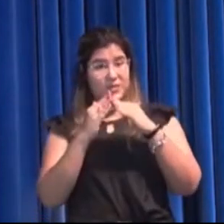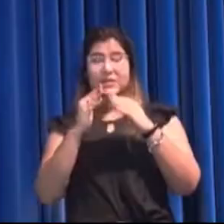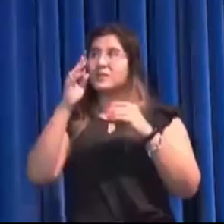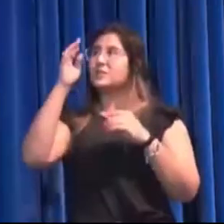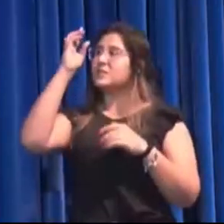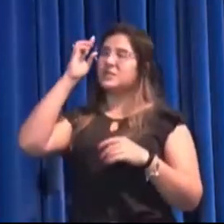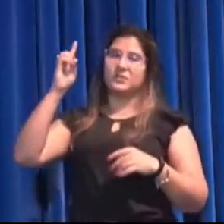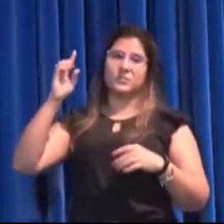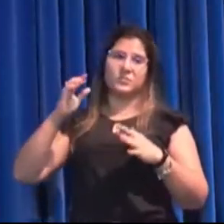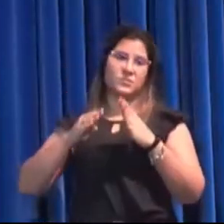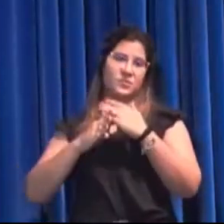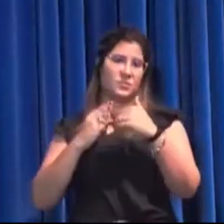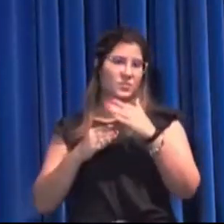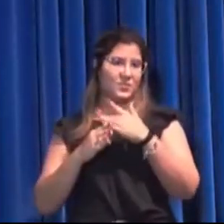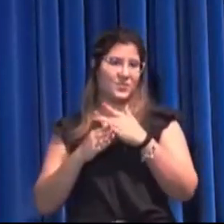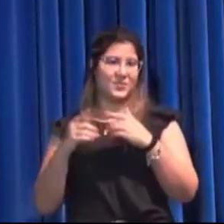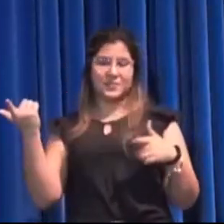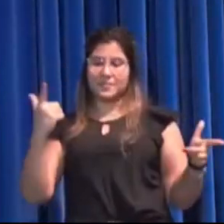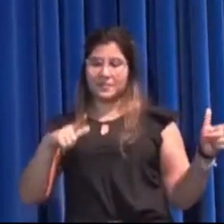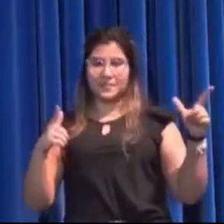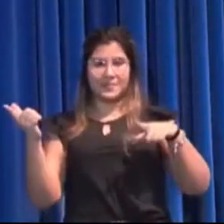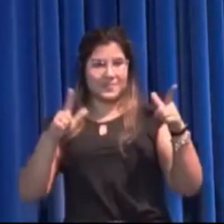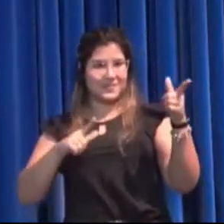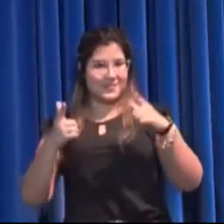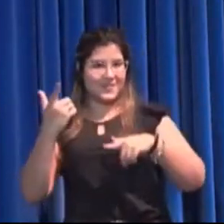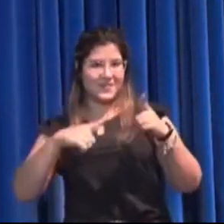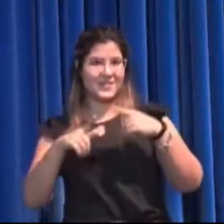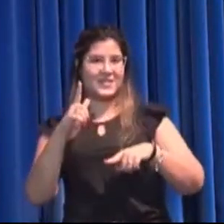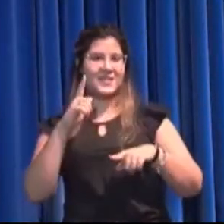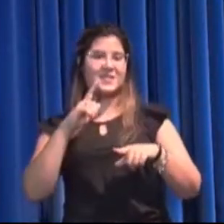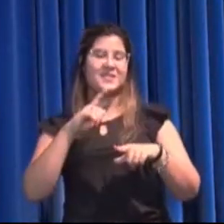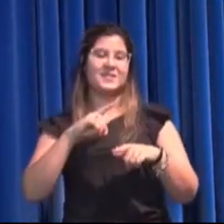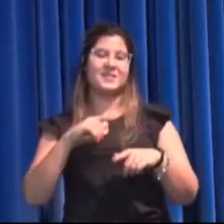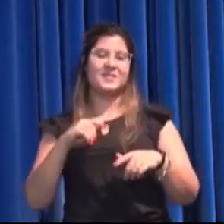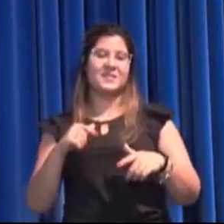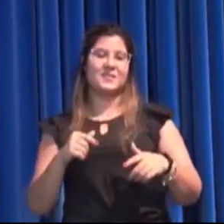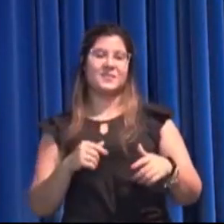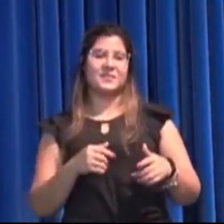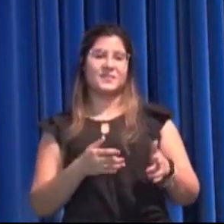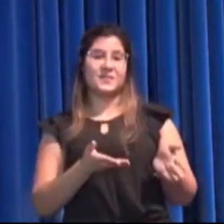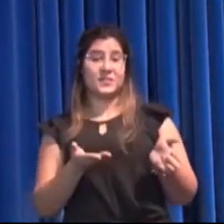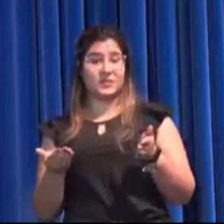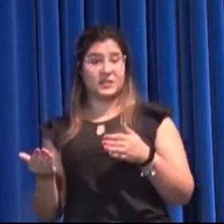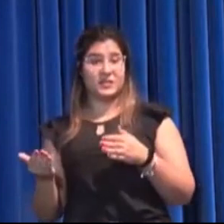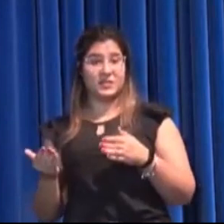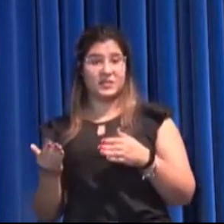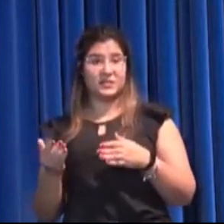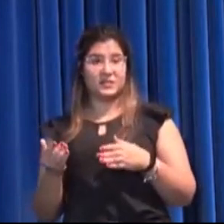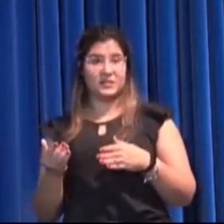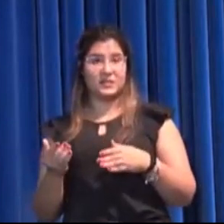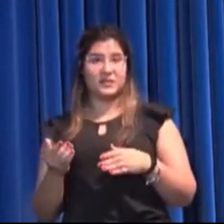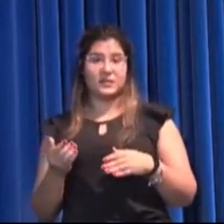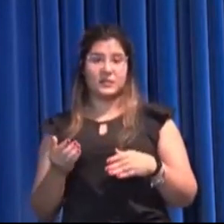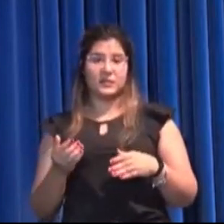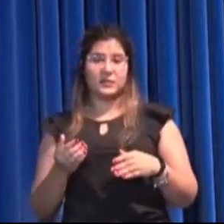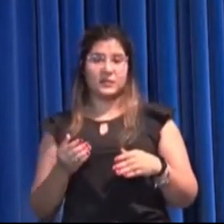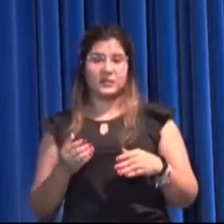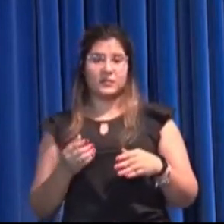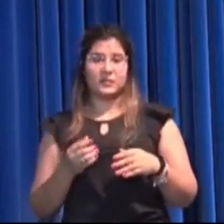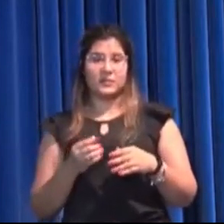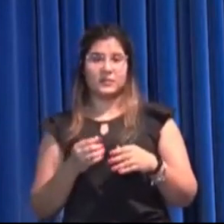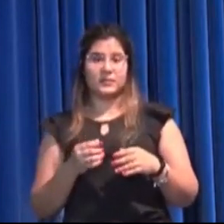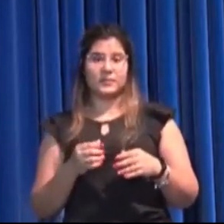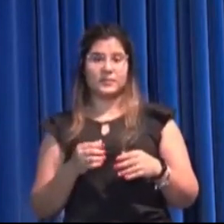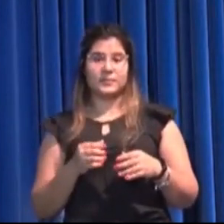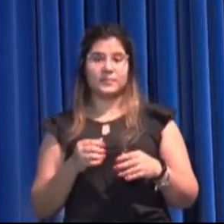E todos vieram e trouxeram a arca e sacrificaram animais em grande